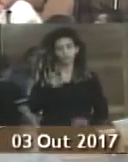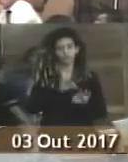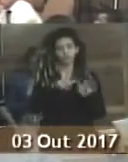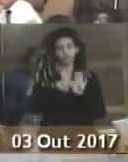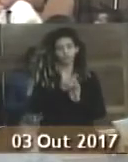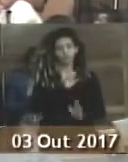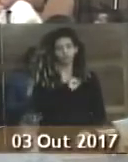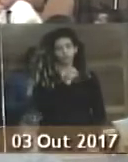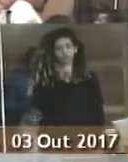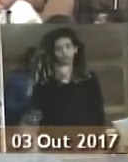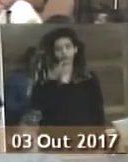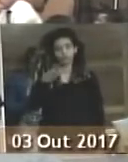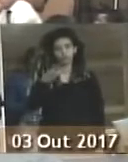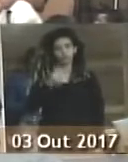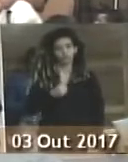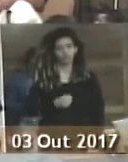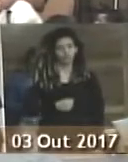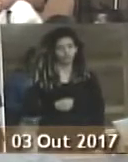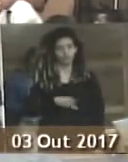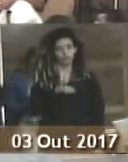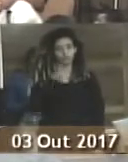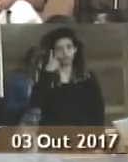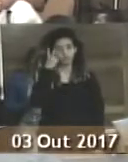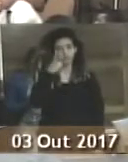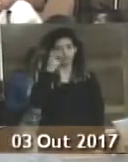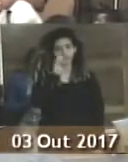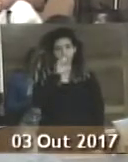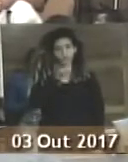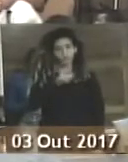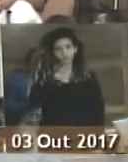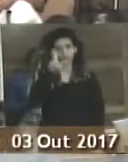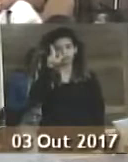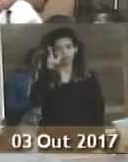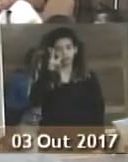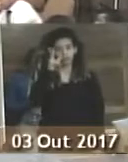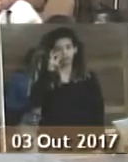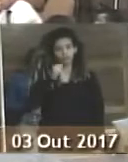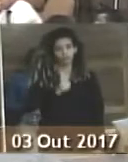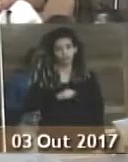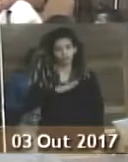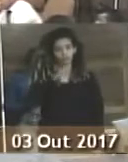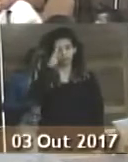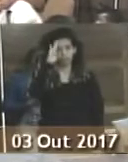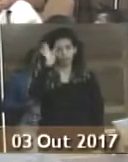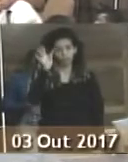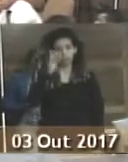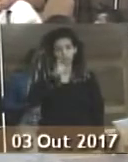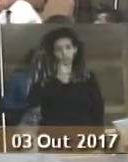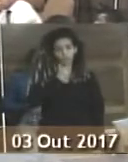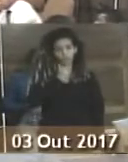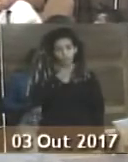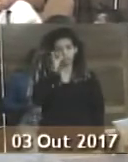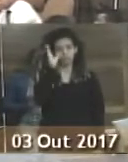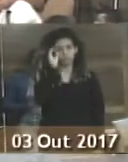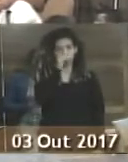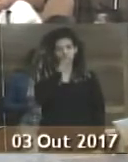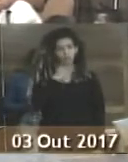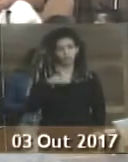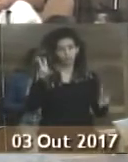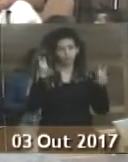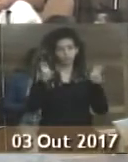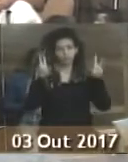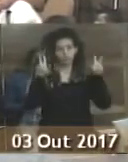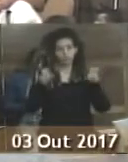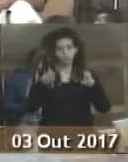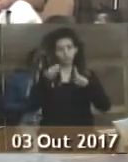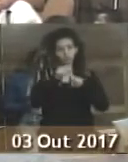número 83/2017, de autoria dos vereadores Zé Augusto, Luciana Valverde, Timóteo, Jedai e Tite Brasil, que dispõe sobre a